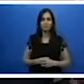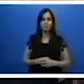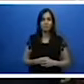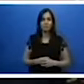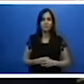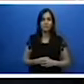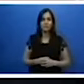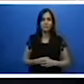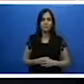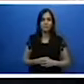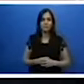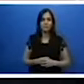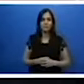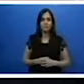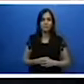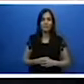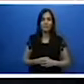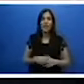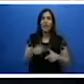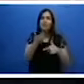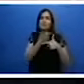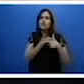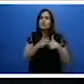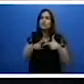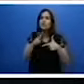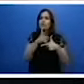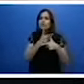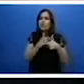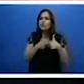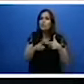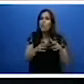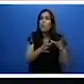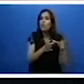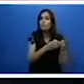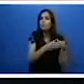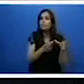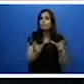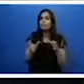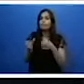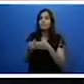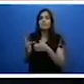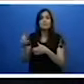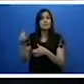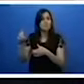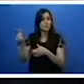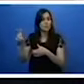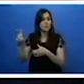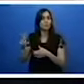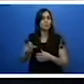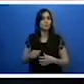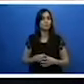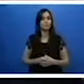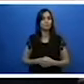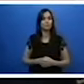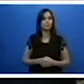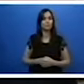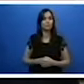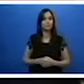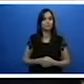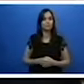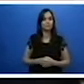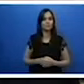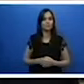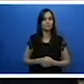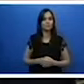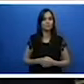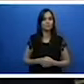levou. E ela dividiu os alunos em 5 grupos. Então, ela vai pegar essas 45 cartelas e